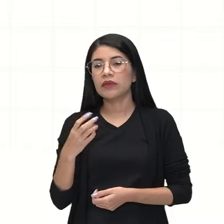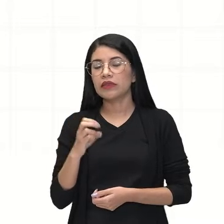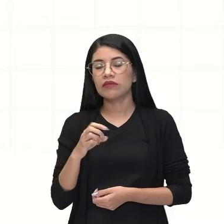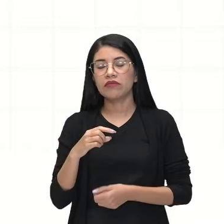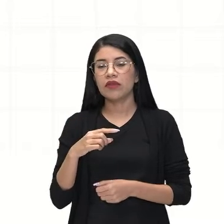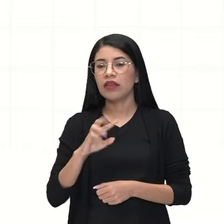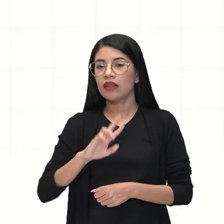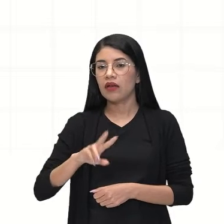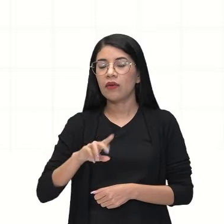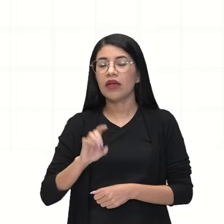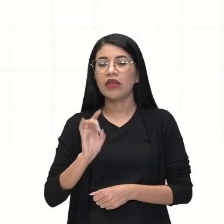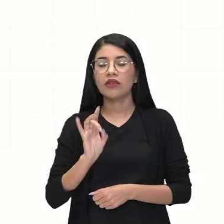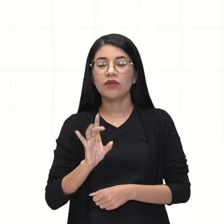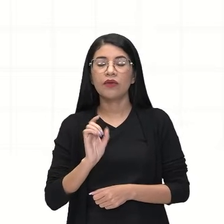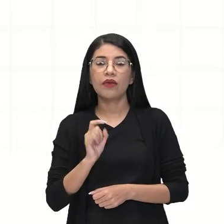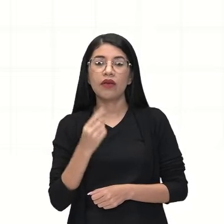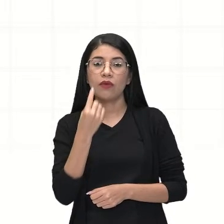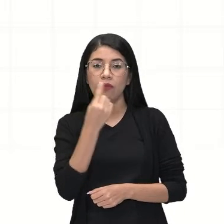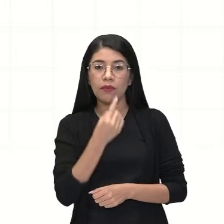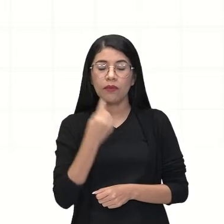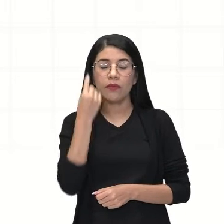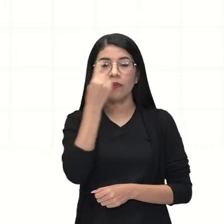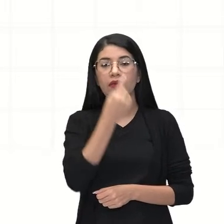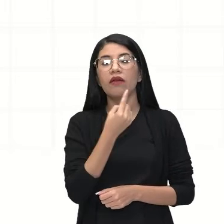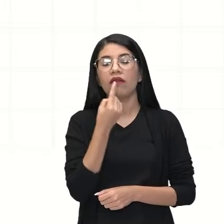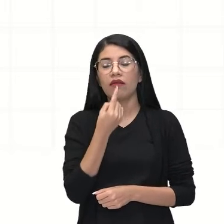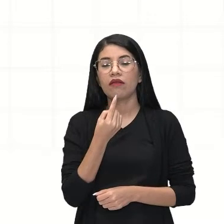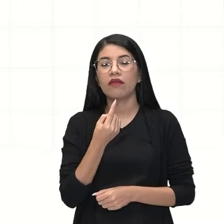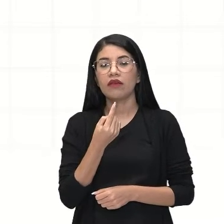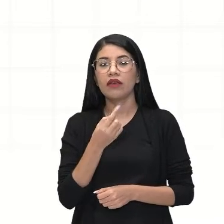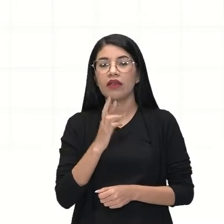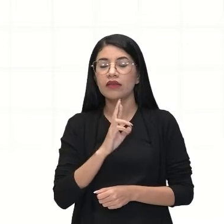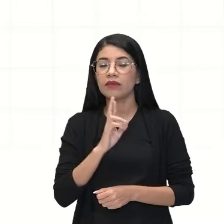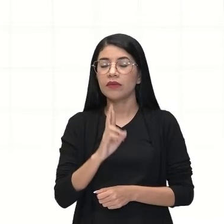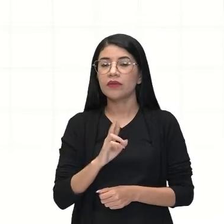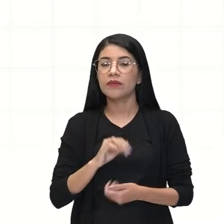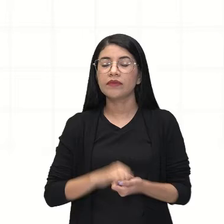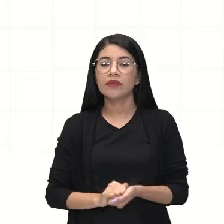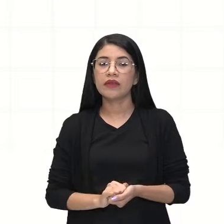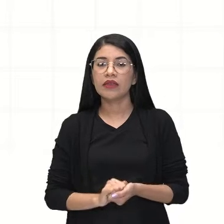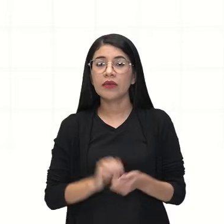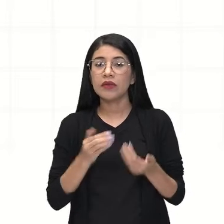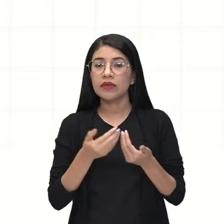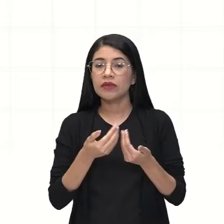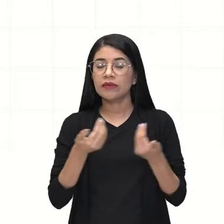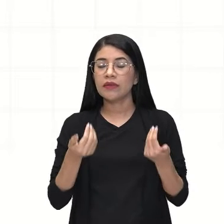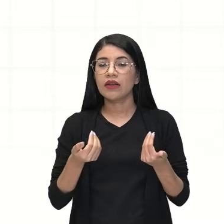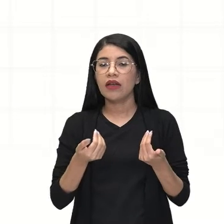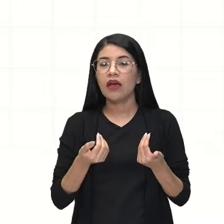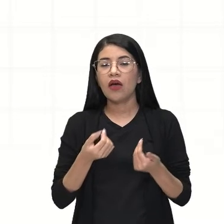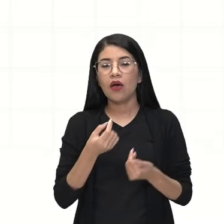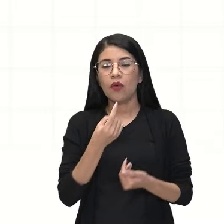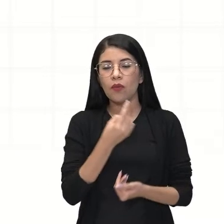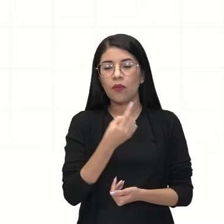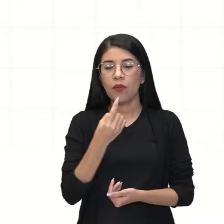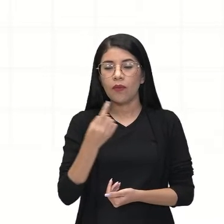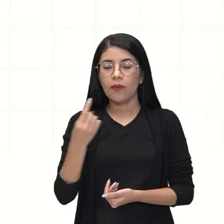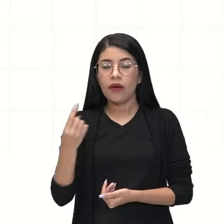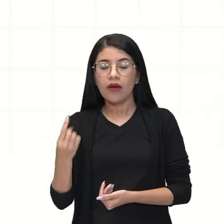né? Vai ser exatamente a 1 hora que, se eu desmembrar 1